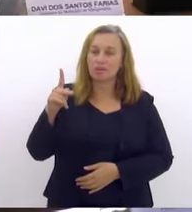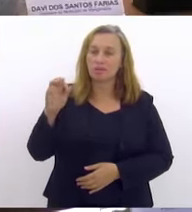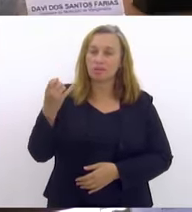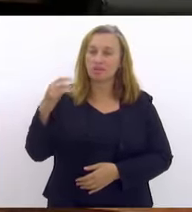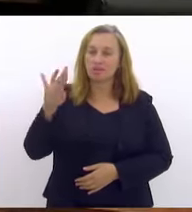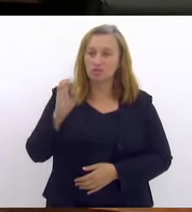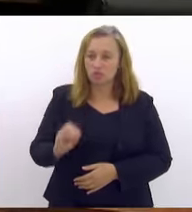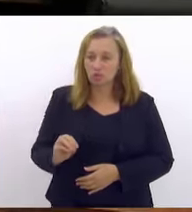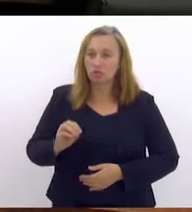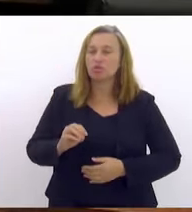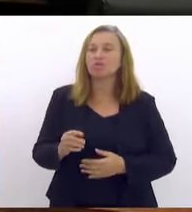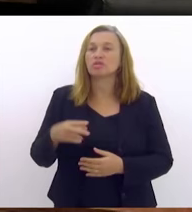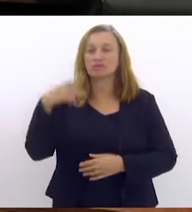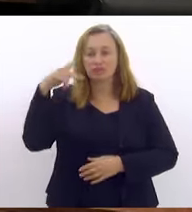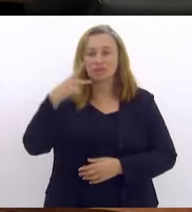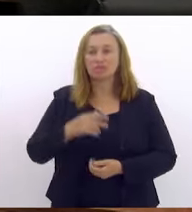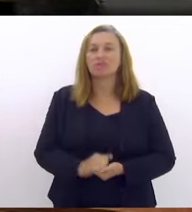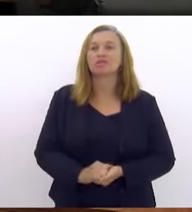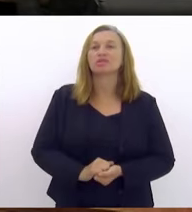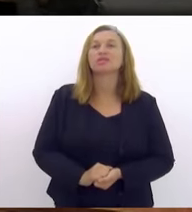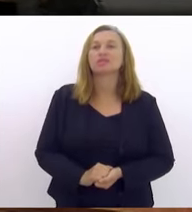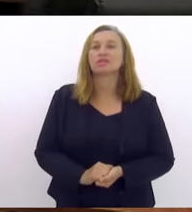nossa vereadora.